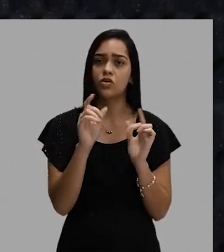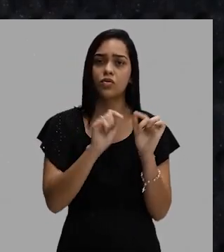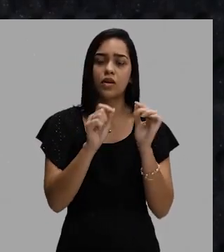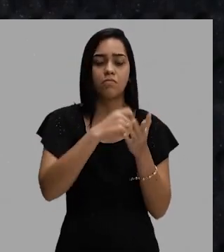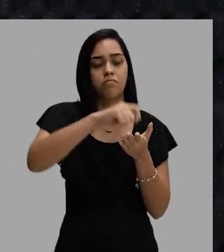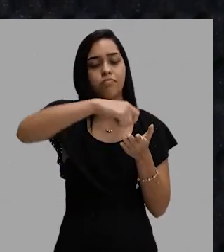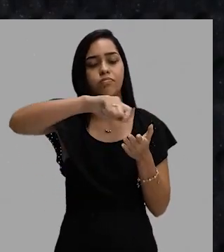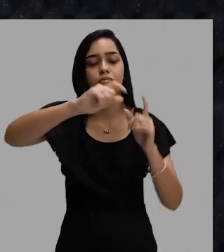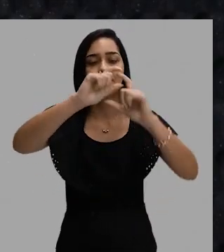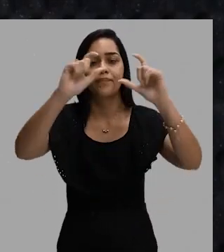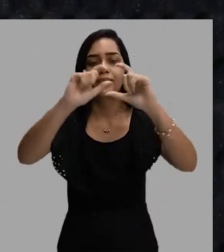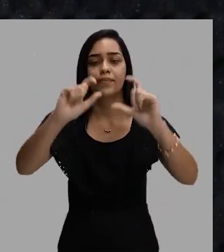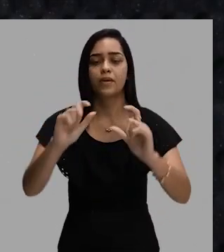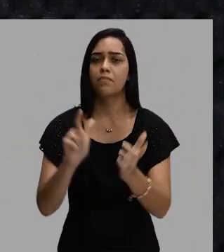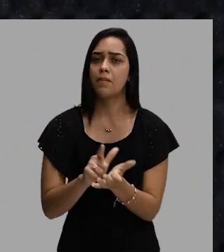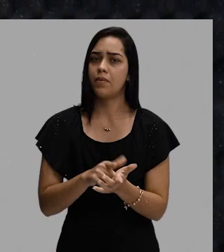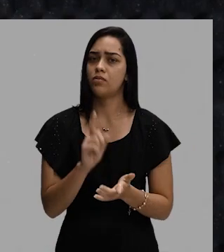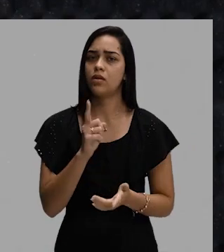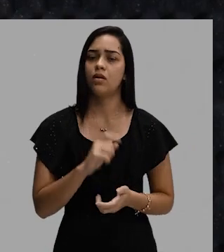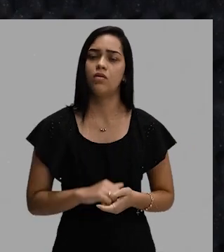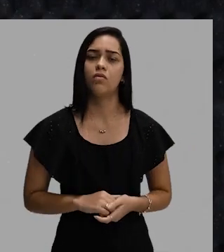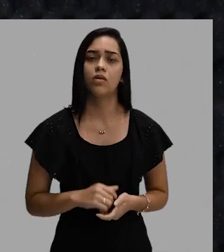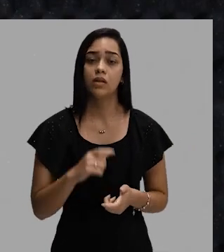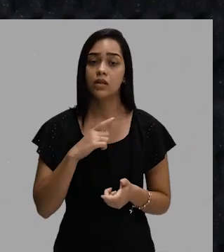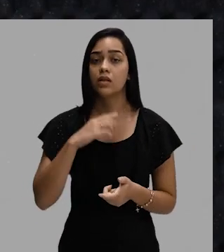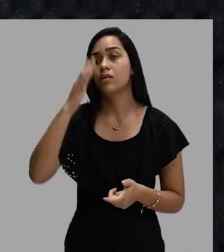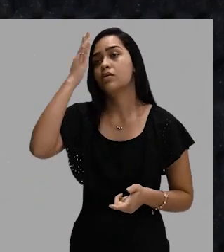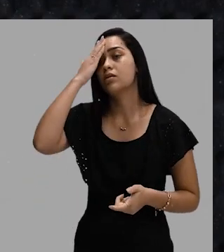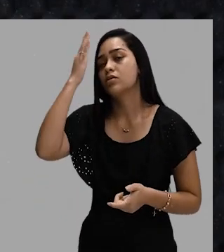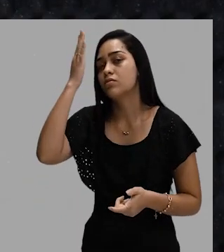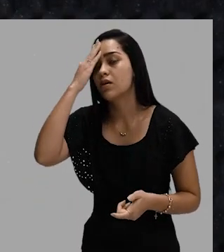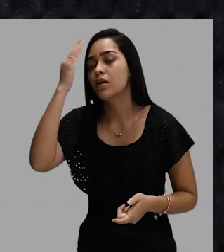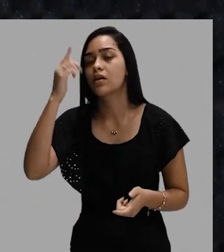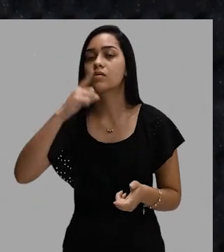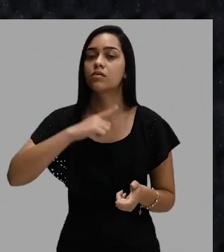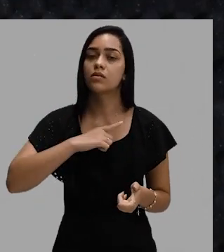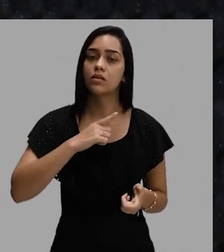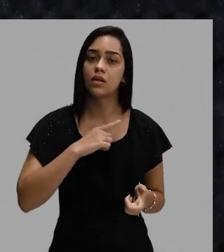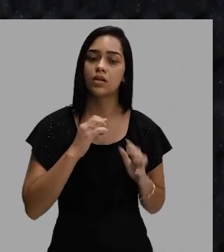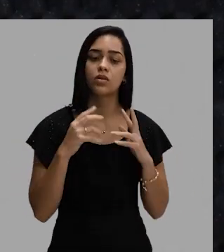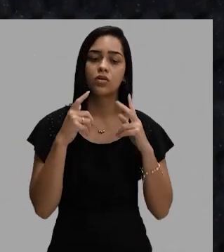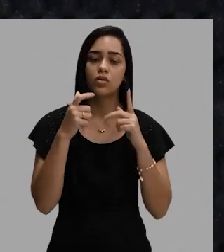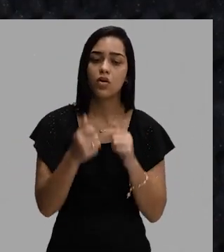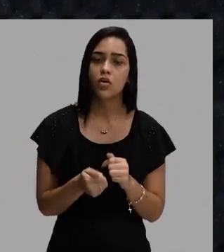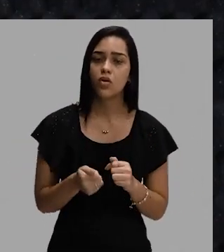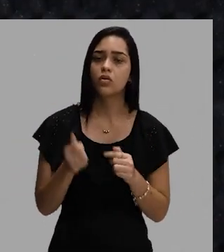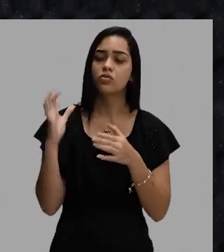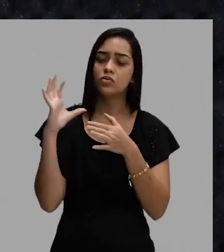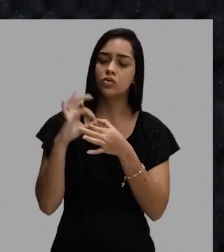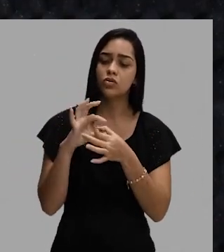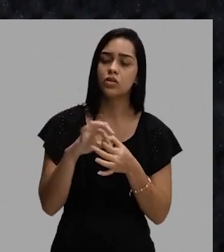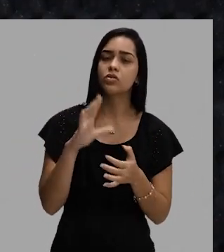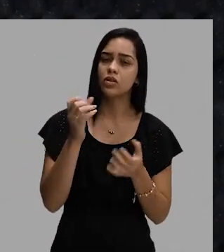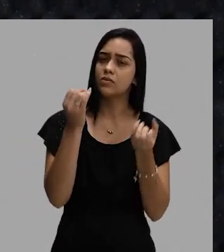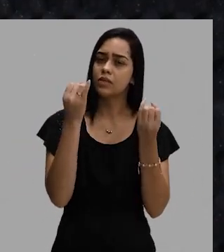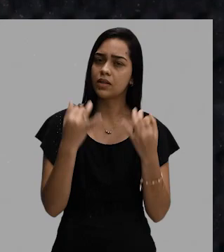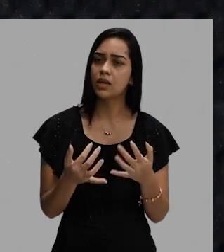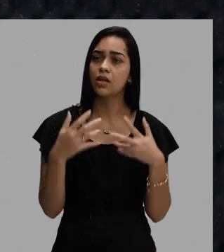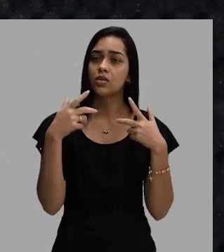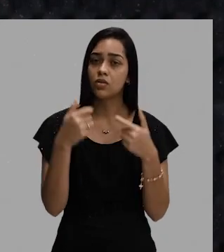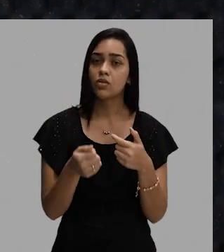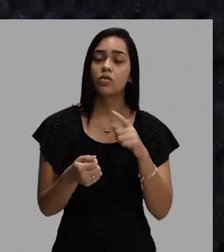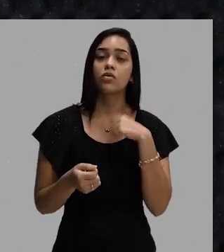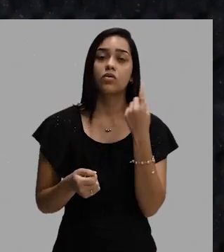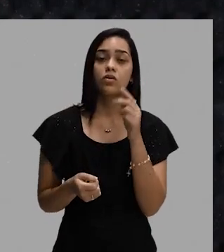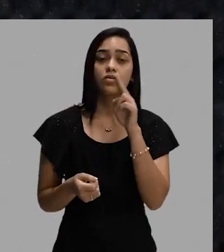e colocar versos no papel, não. Tem um entendimento, tem uma subjetividade, tem uma intenção. Eu já disse para vocês, toda vez